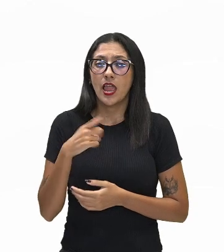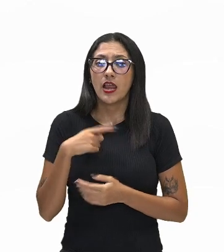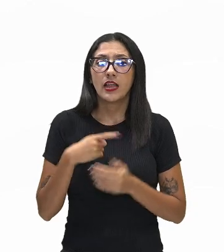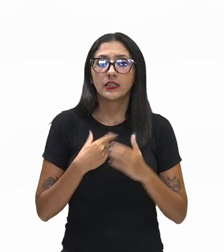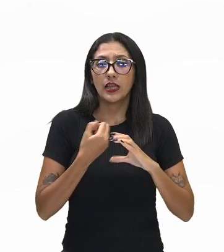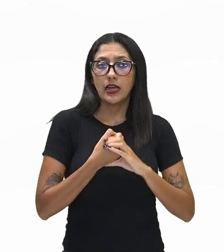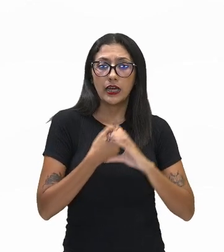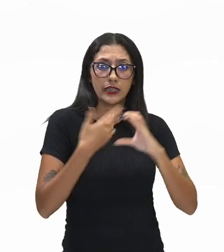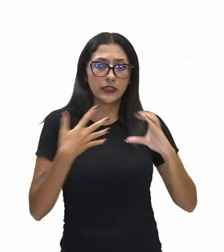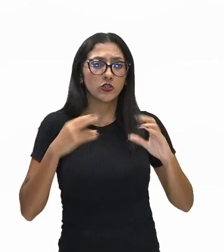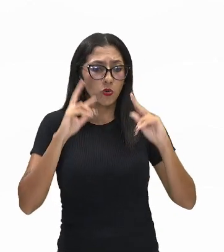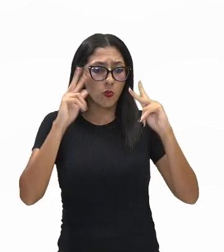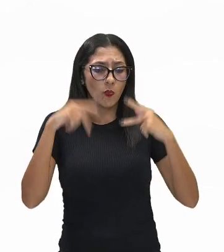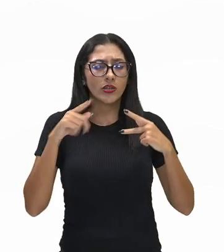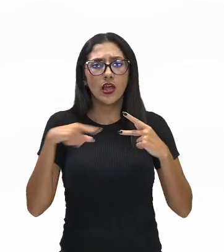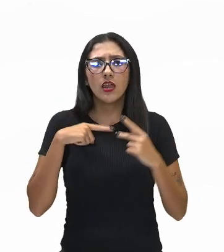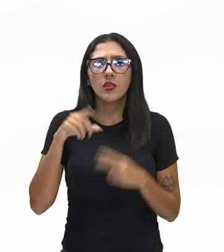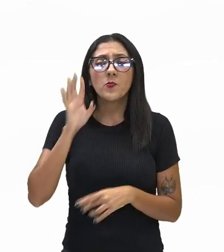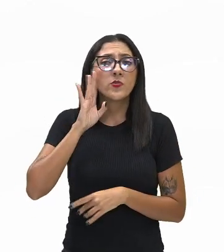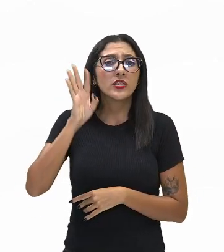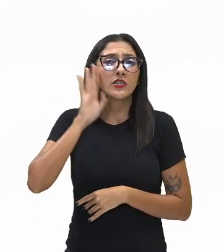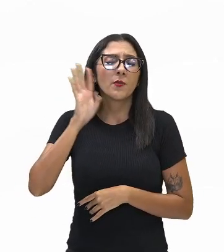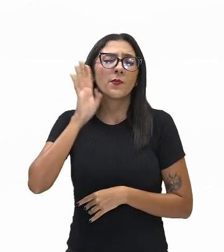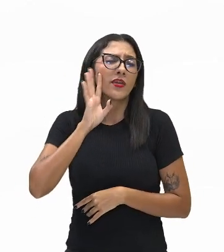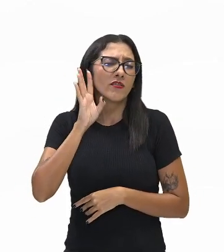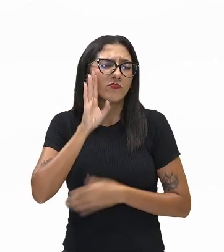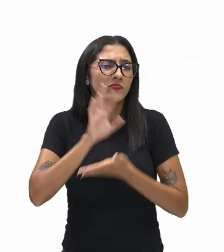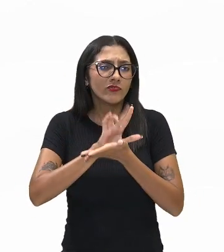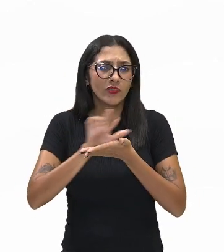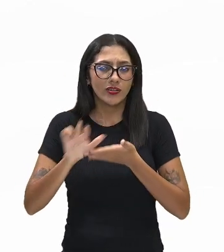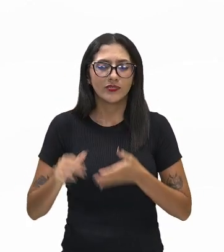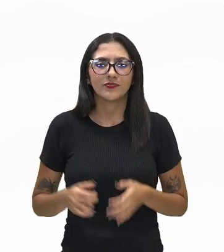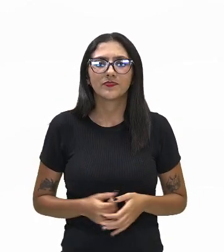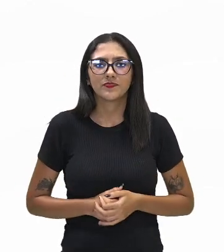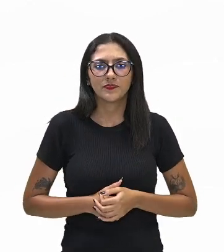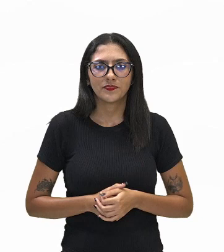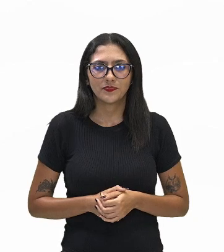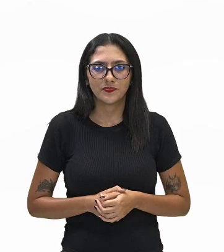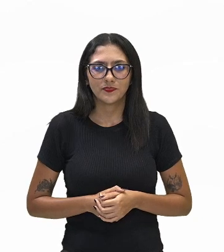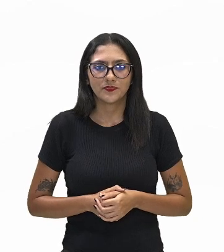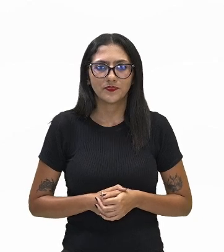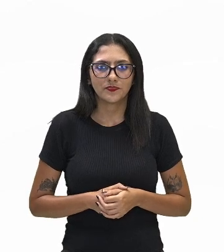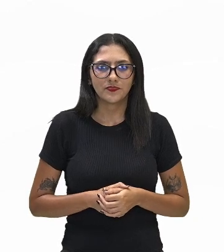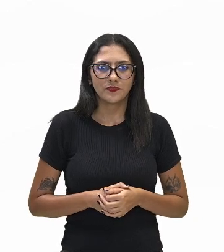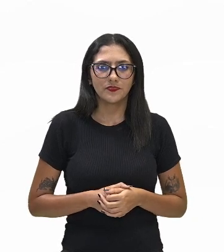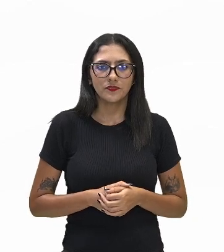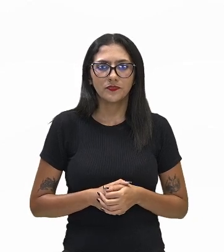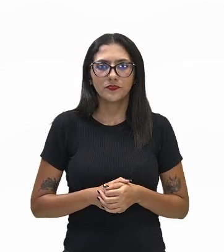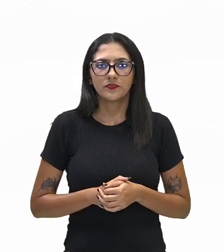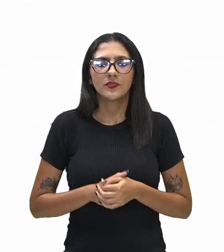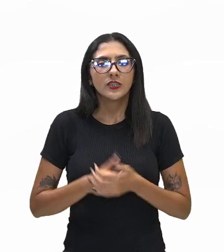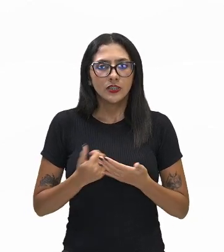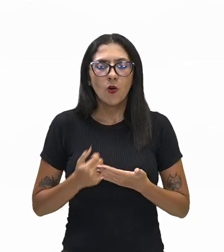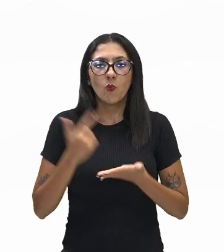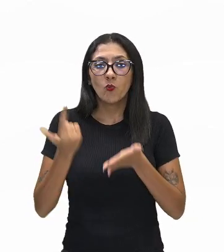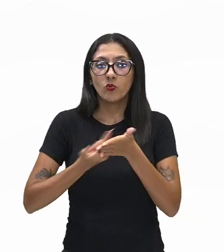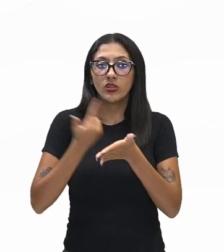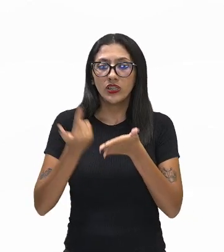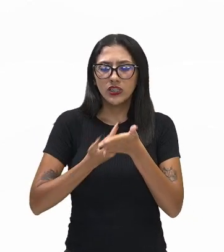Baleia pensa e sonha. Então, o livro é composto por 13